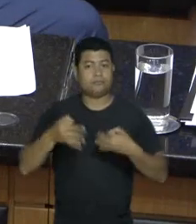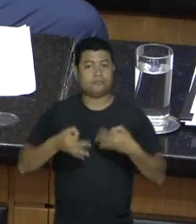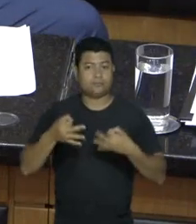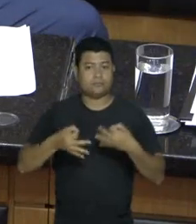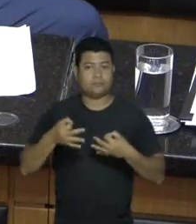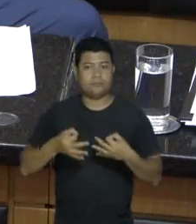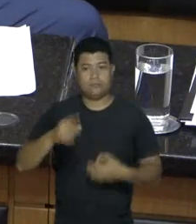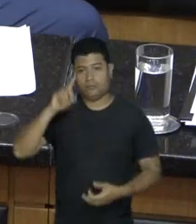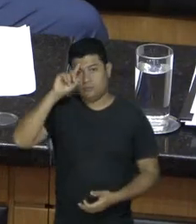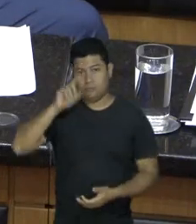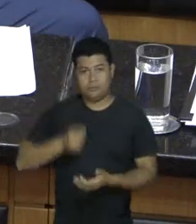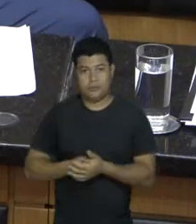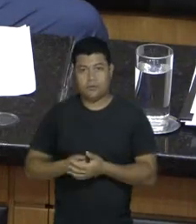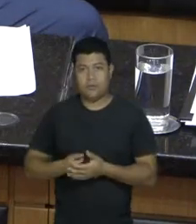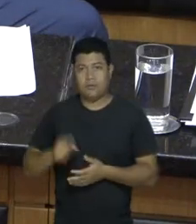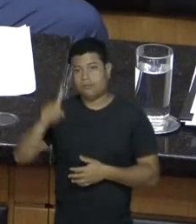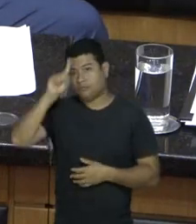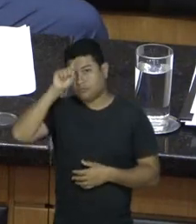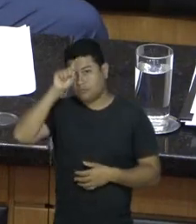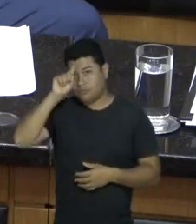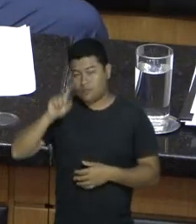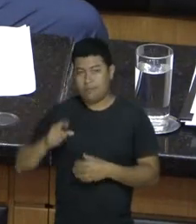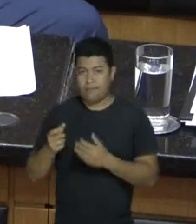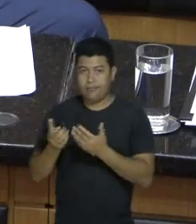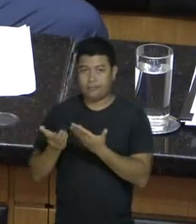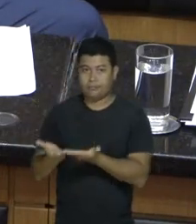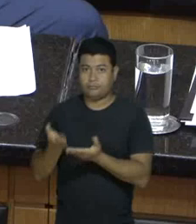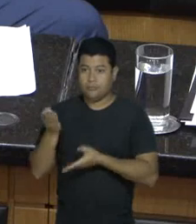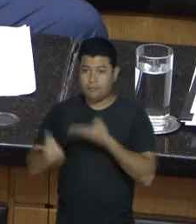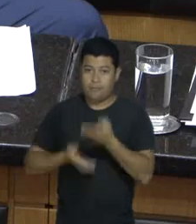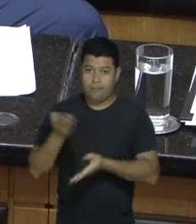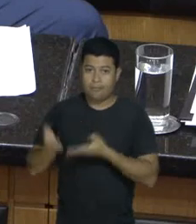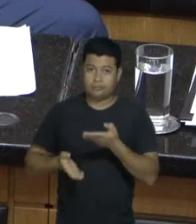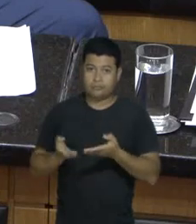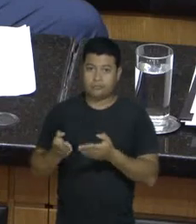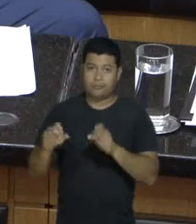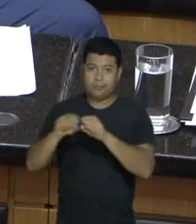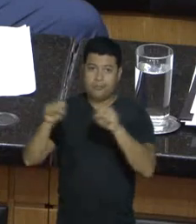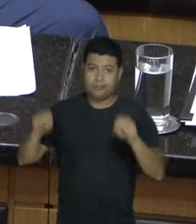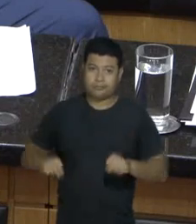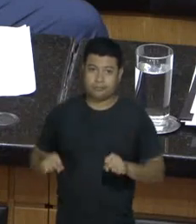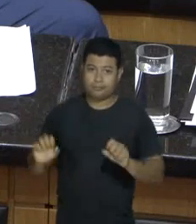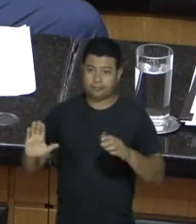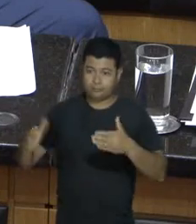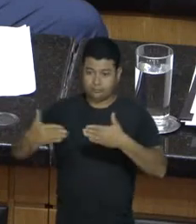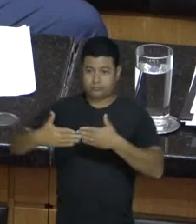os hospitais de custódia, os tratamentos internos no sistema penitenciário sejam fechados e